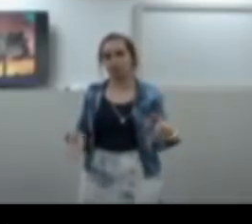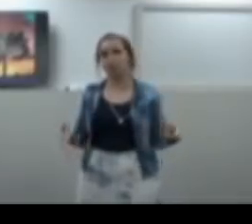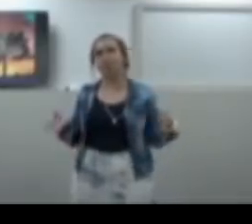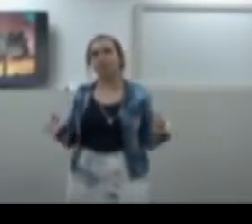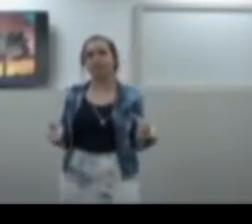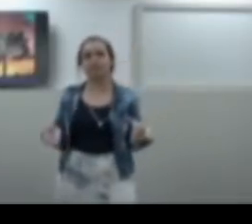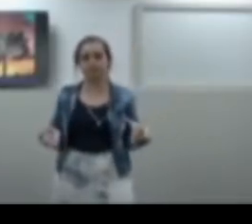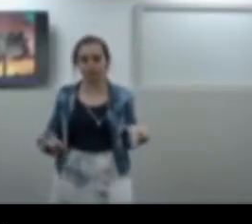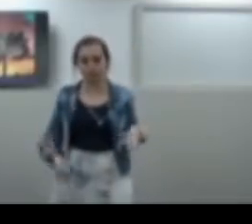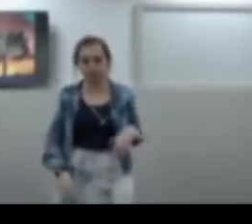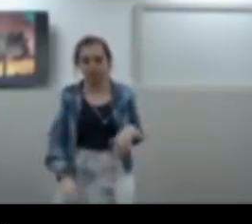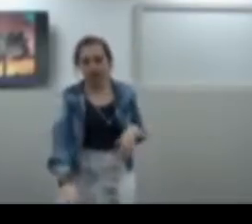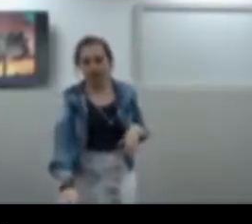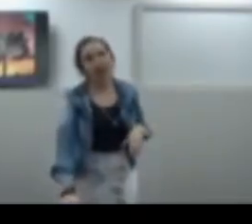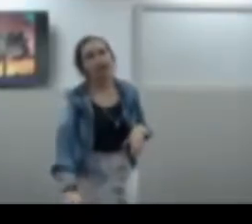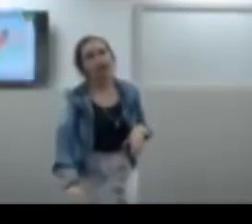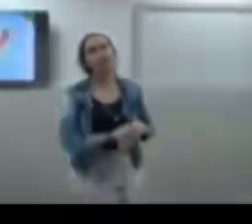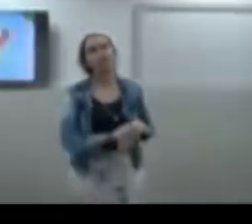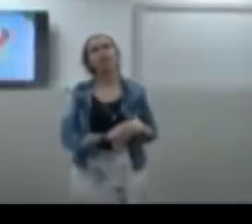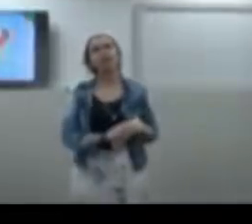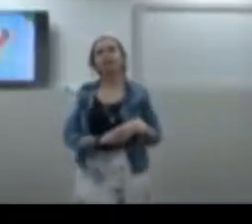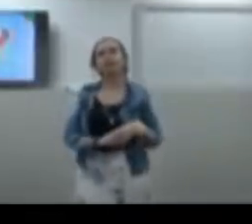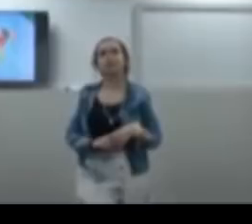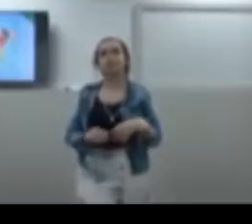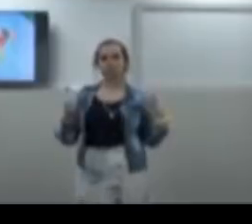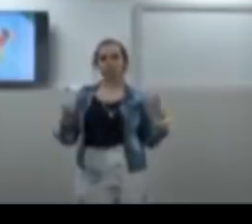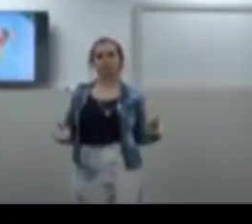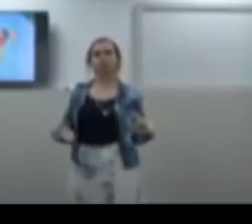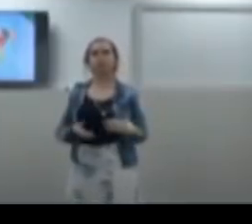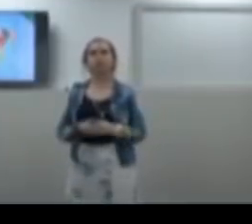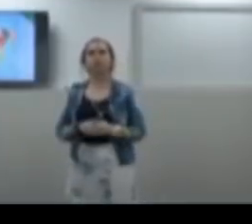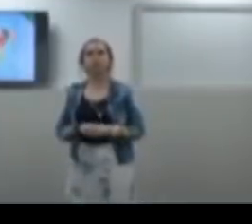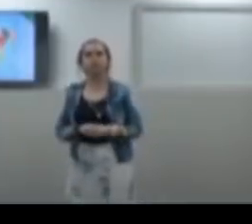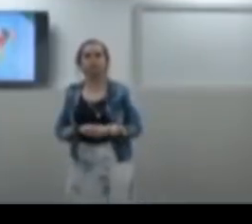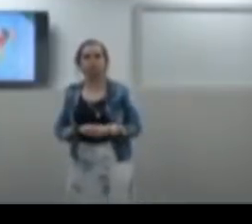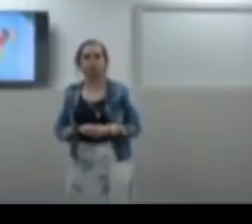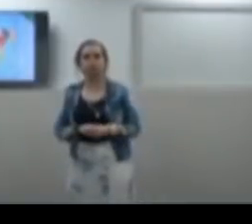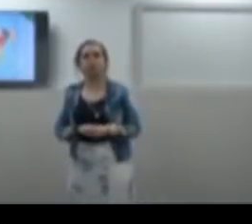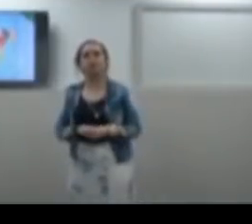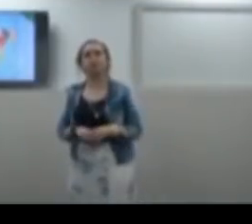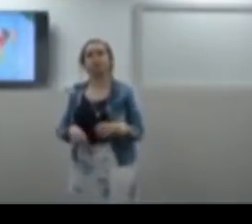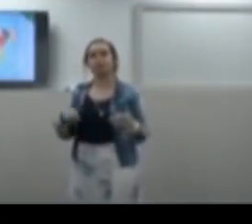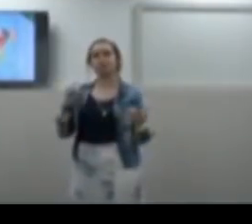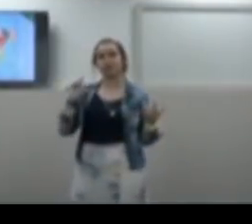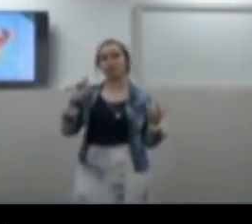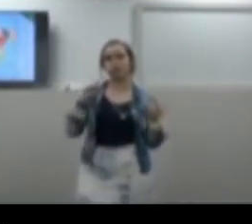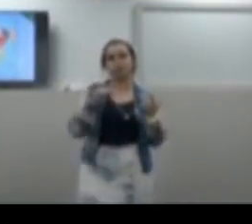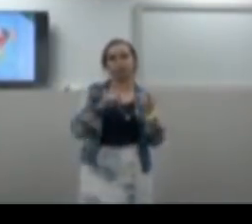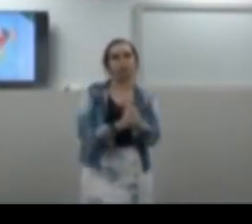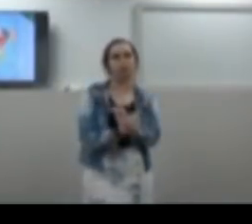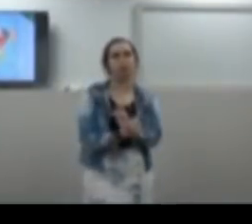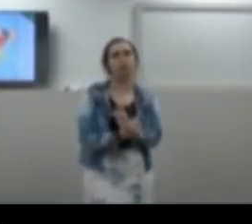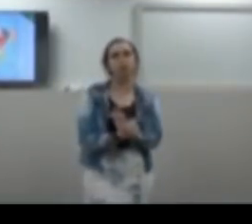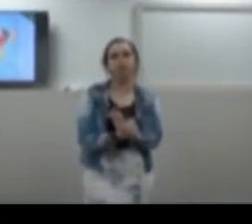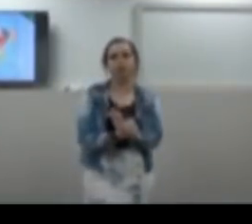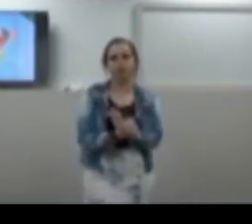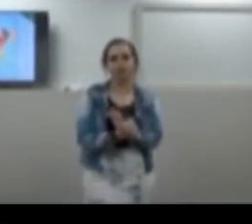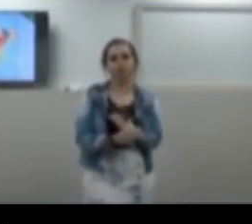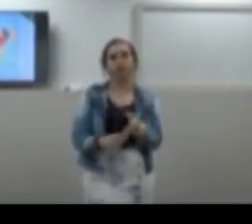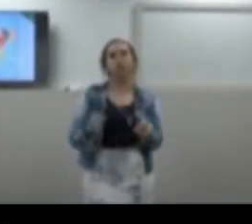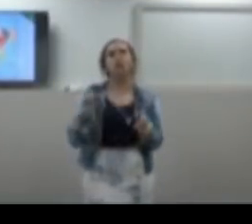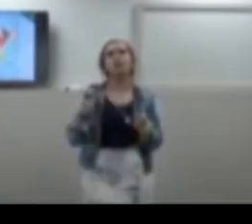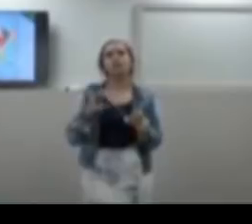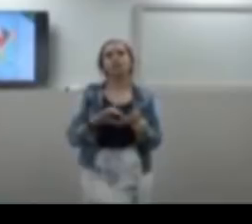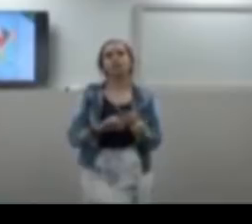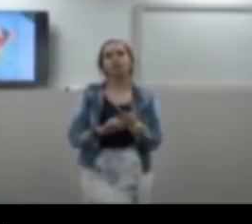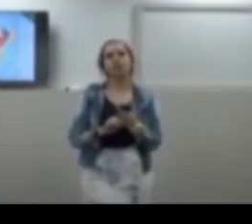sofrem adaptações para viver nessas regiões. Agora a gente vai falar, então, aqui mostrando de volta quais são os domínios, né? Então a gente já falou ali do domínio número 1, que é